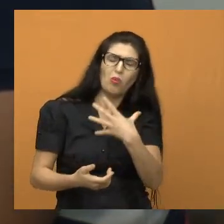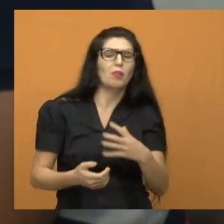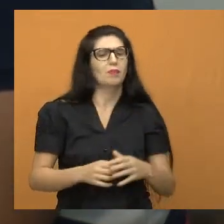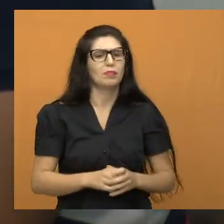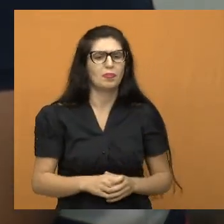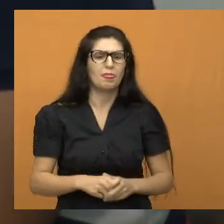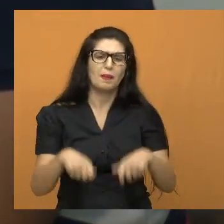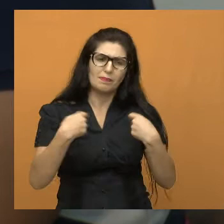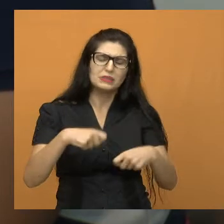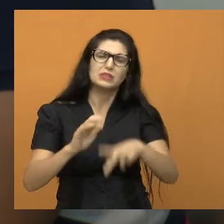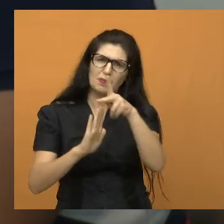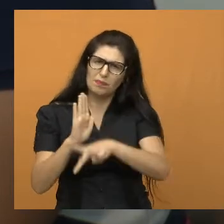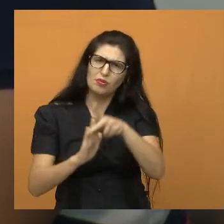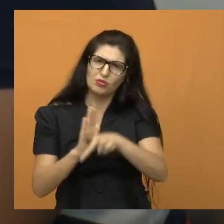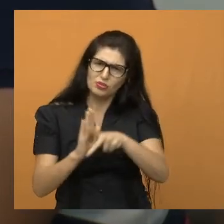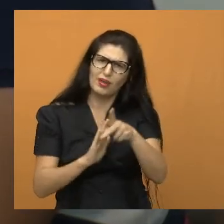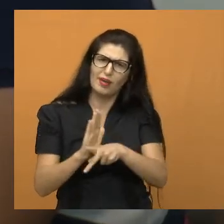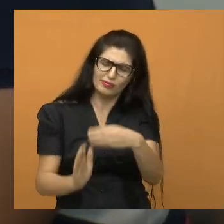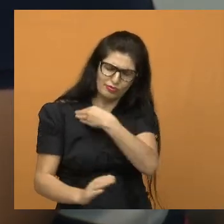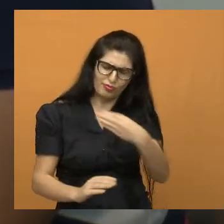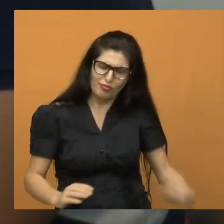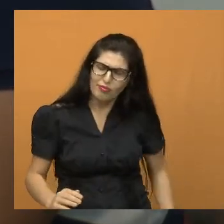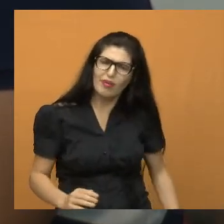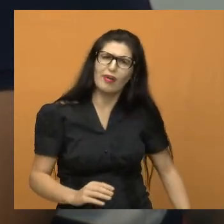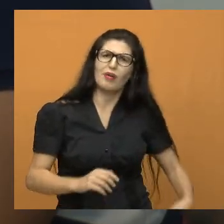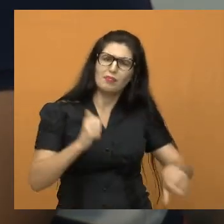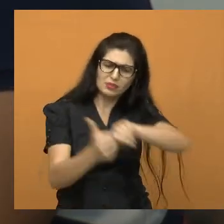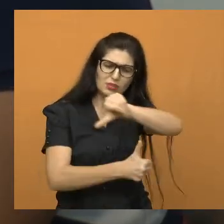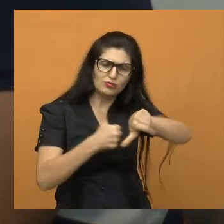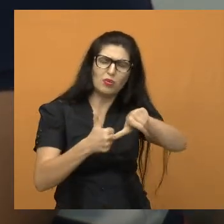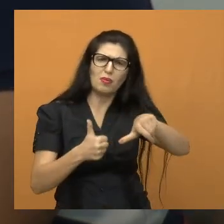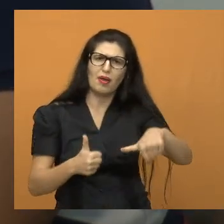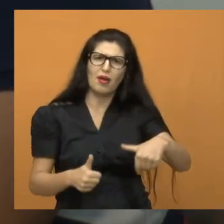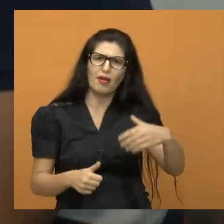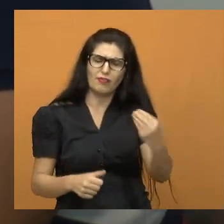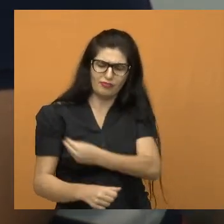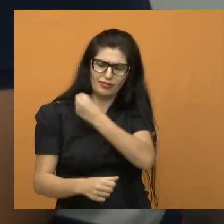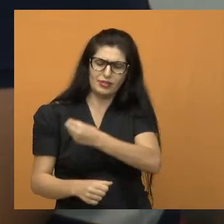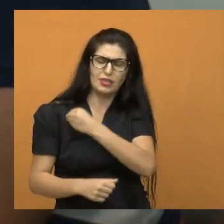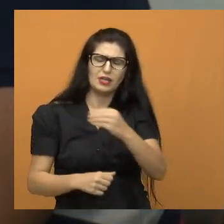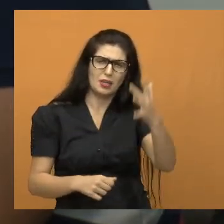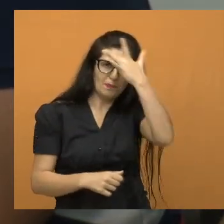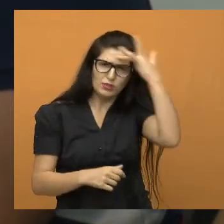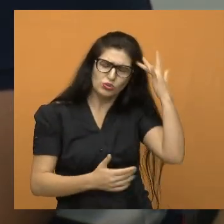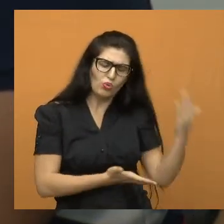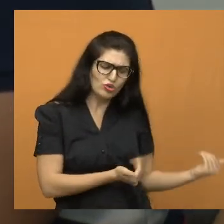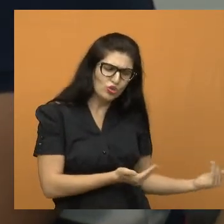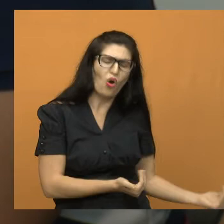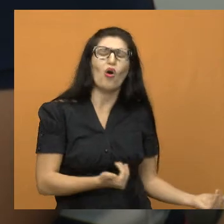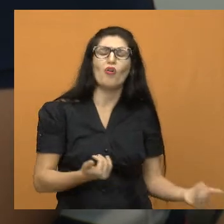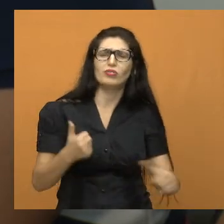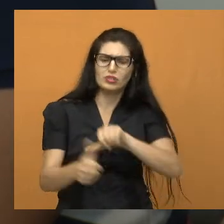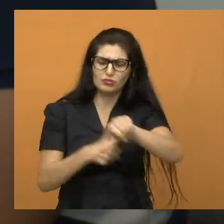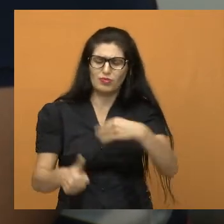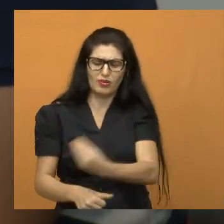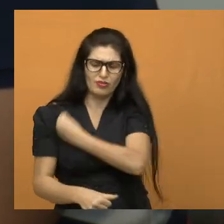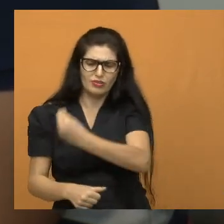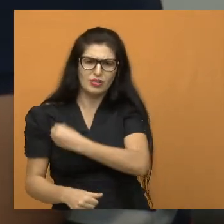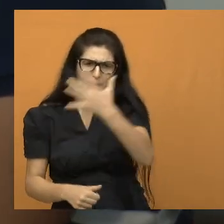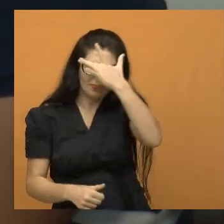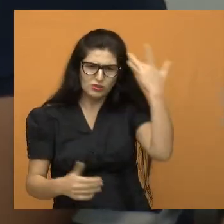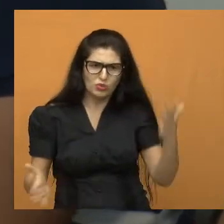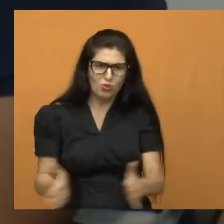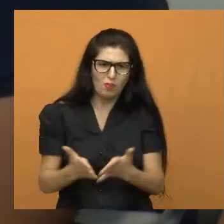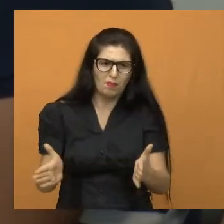as políticas públicas vêm trazendo dignidade às pessoas, às jovens, né? E todas essas violências citadas,